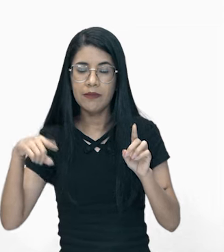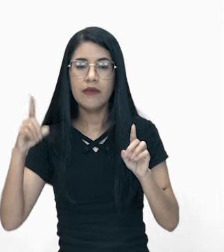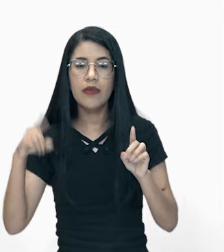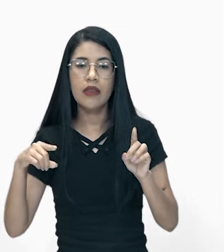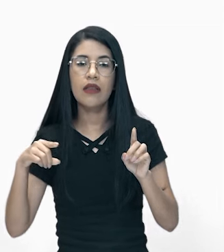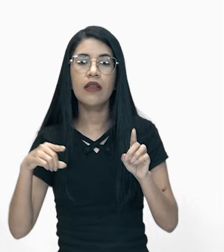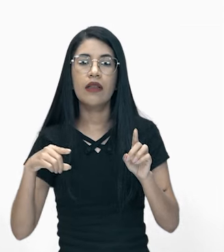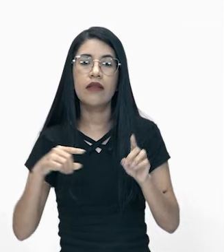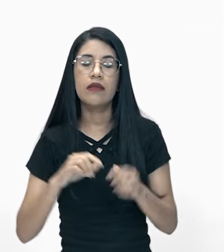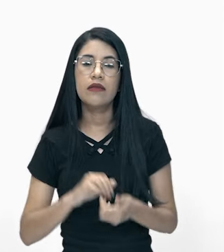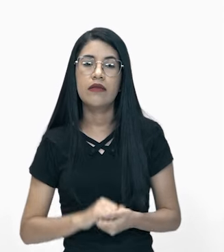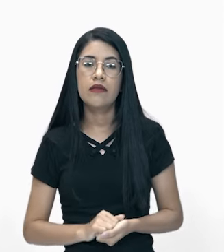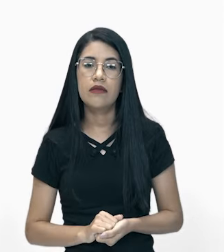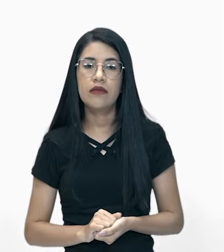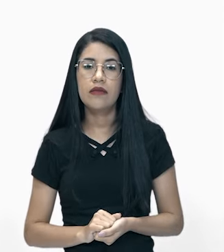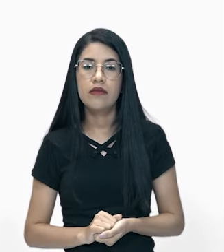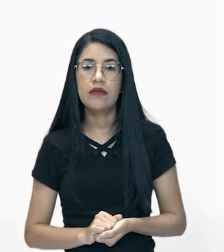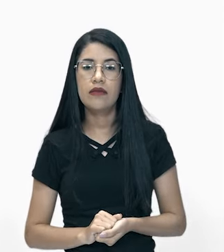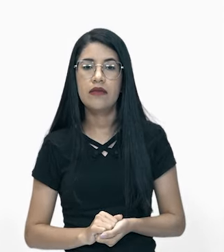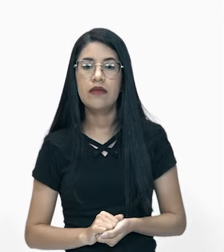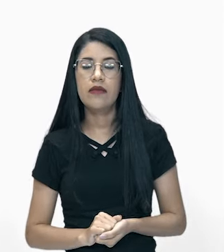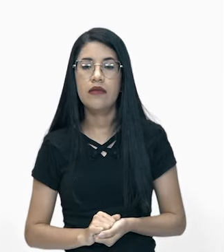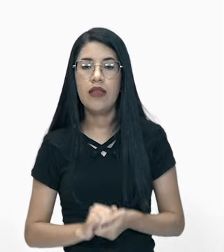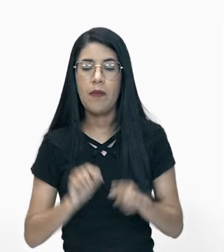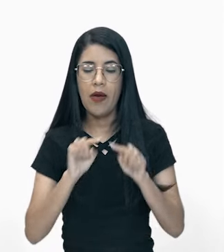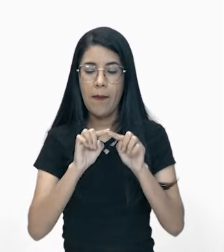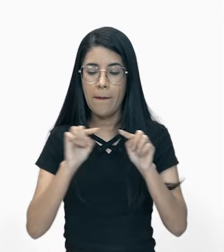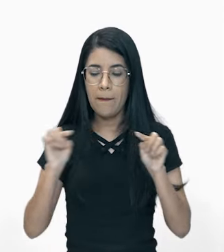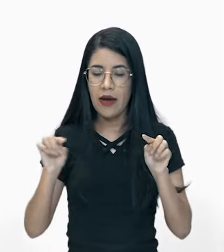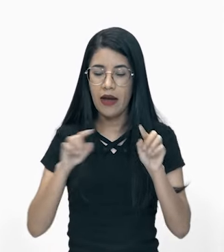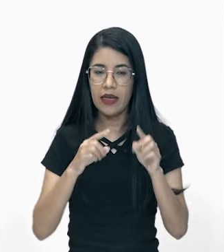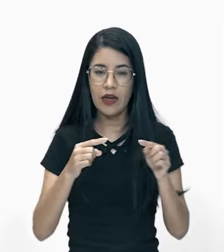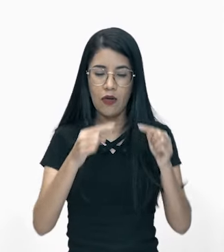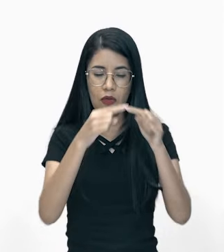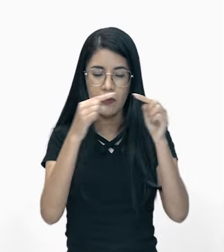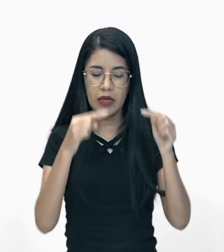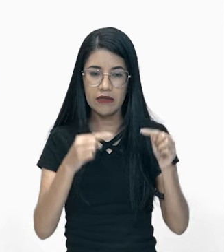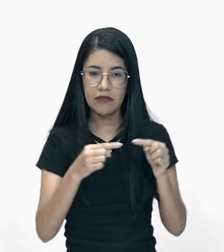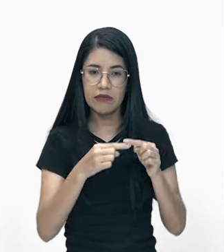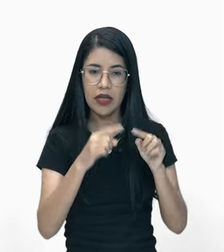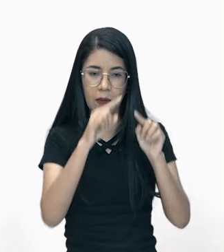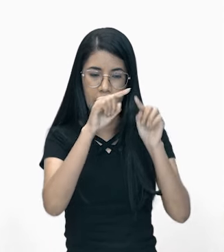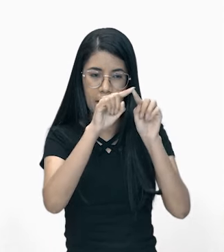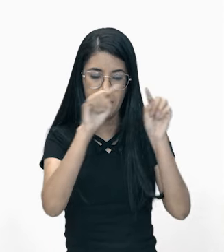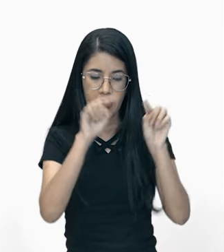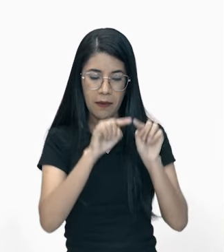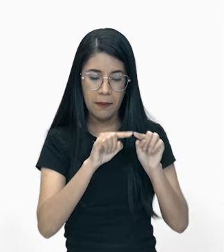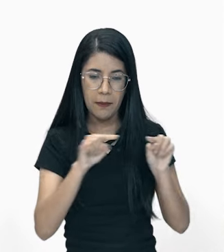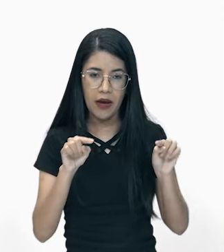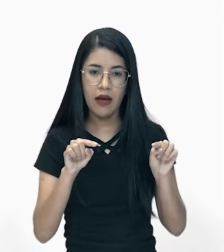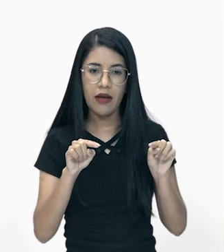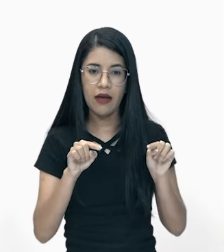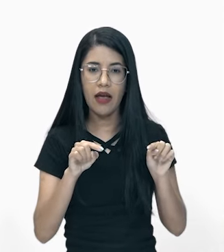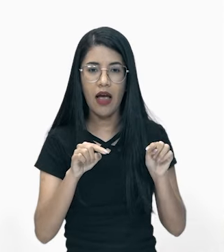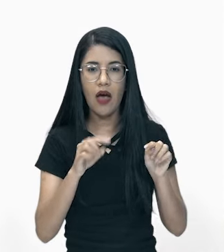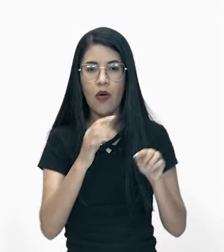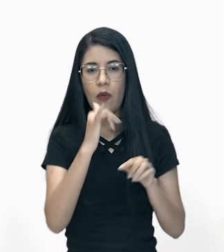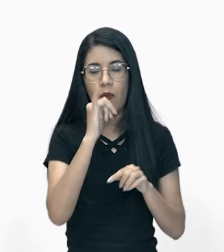e magnético, perpendiculares entre si. Toda vez que se falar da